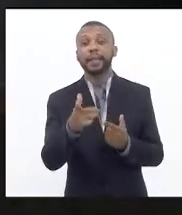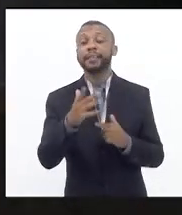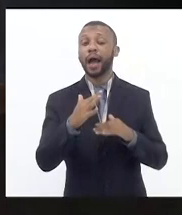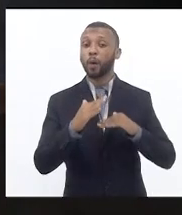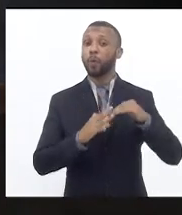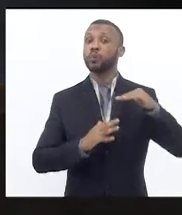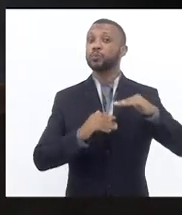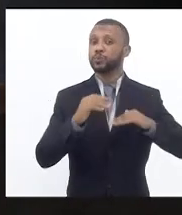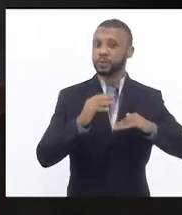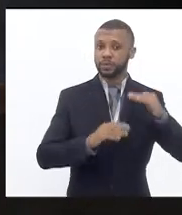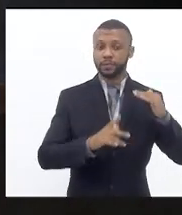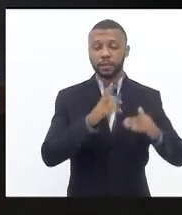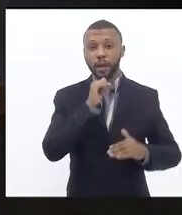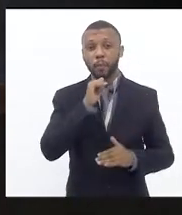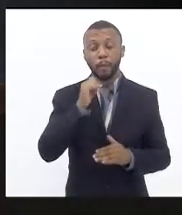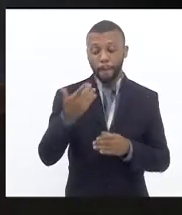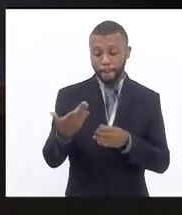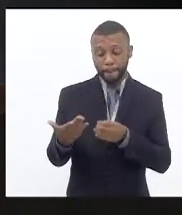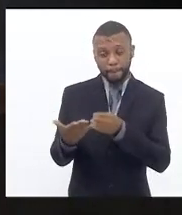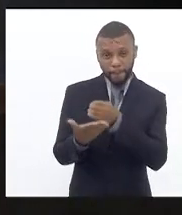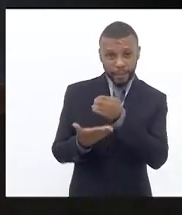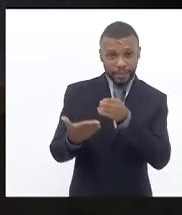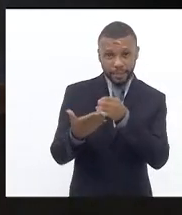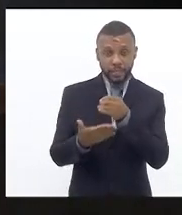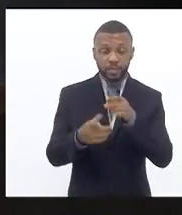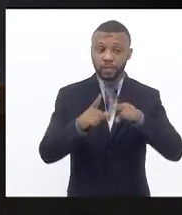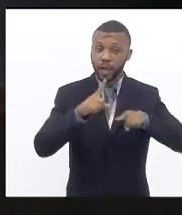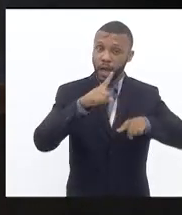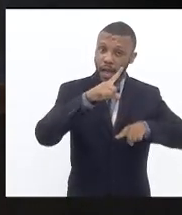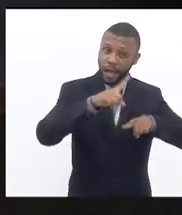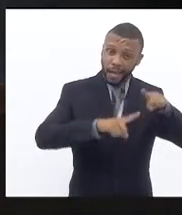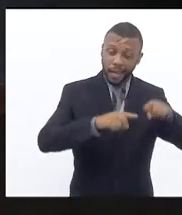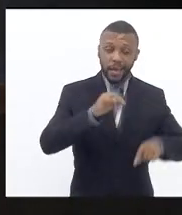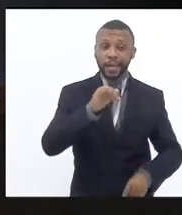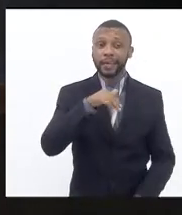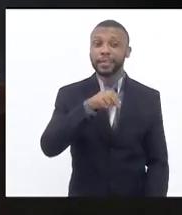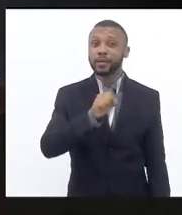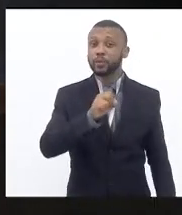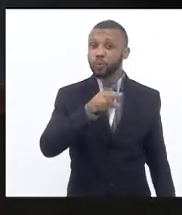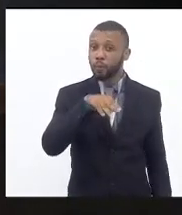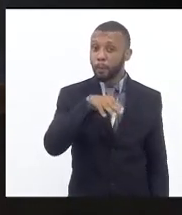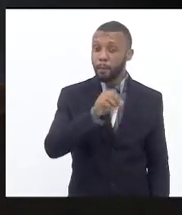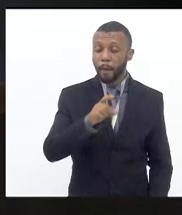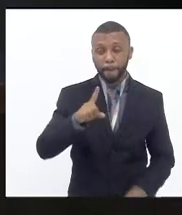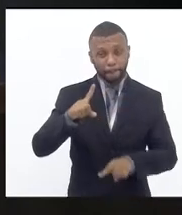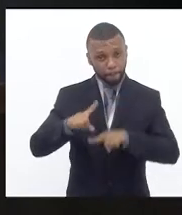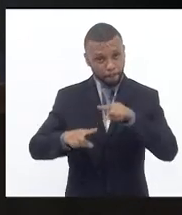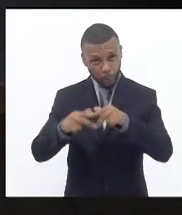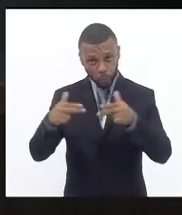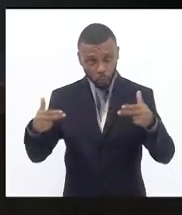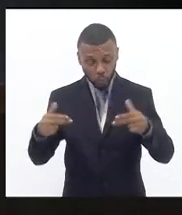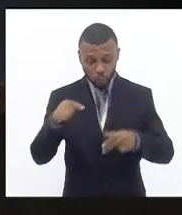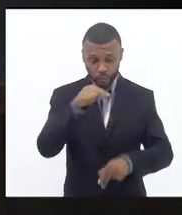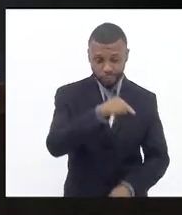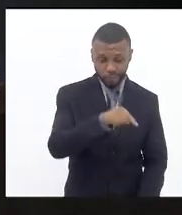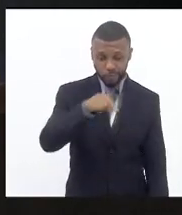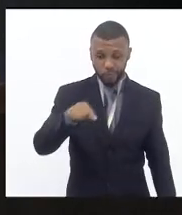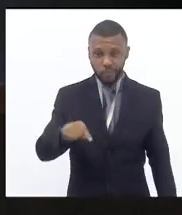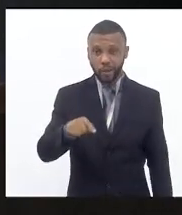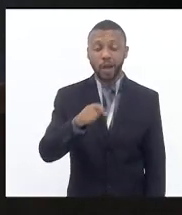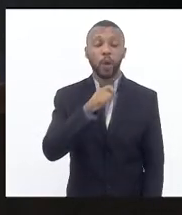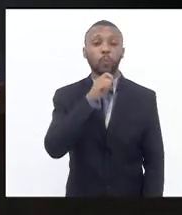tenha uma ideia Matriz insumo-produto não é feita no estado do Rio de Janeiro desde 1996